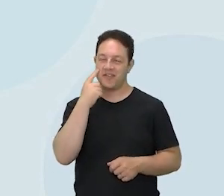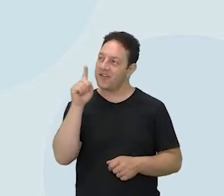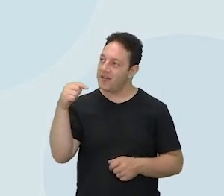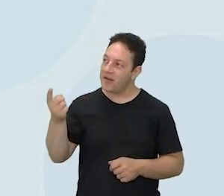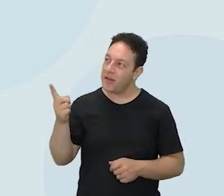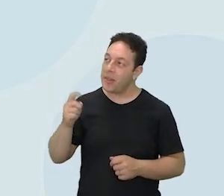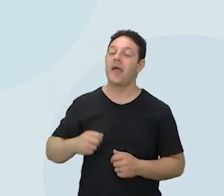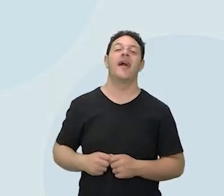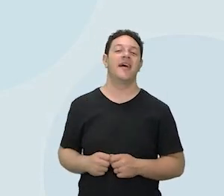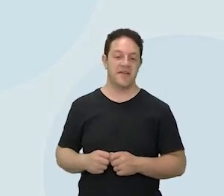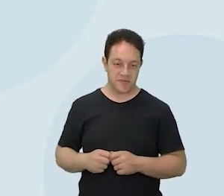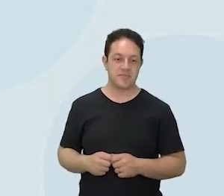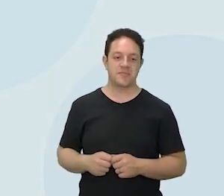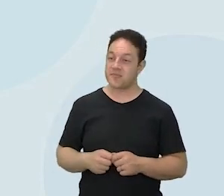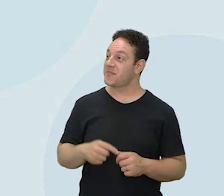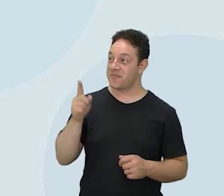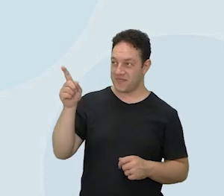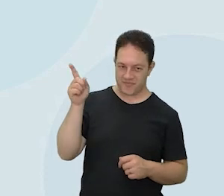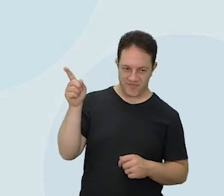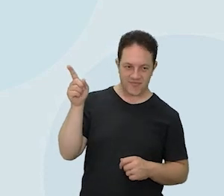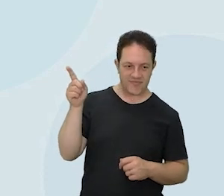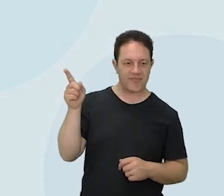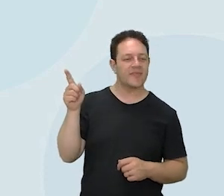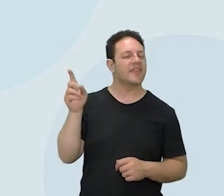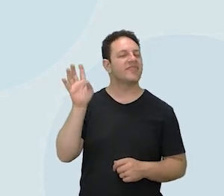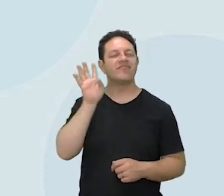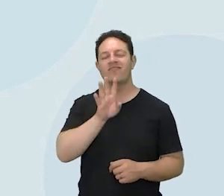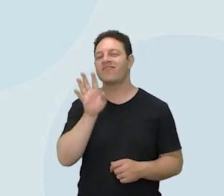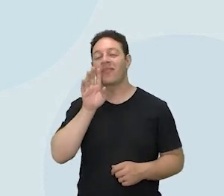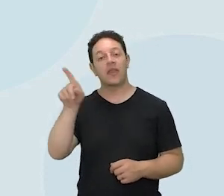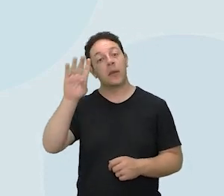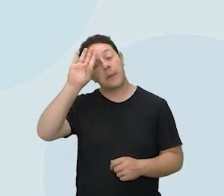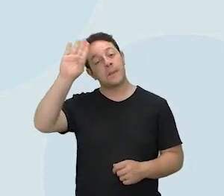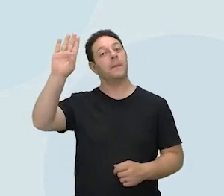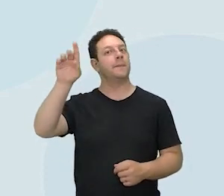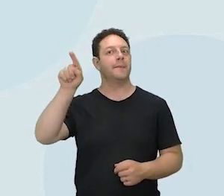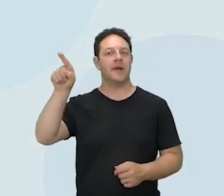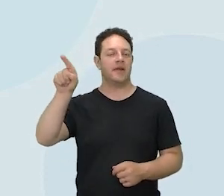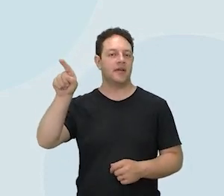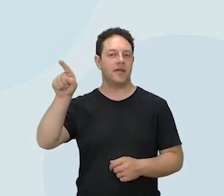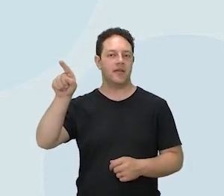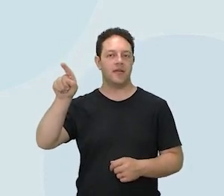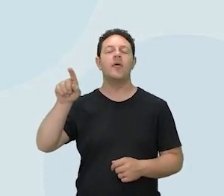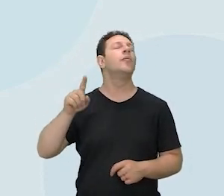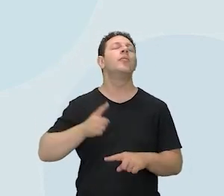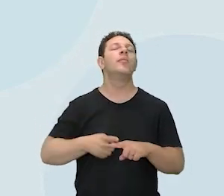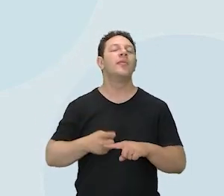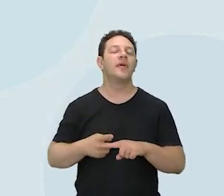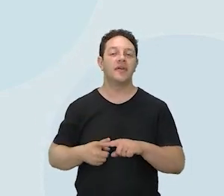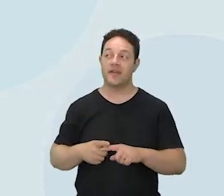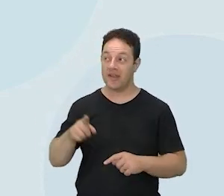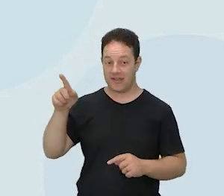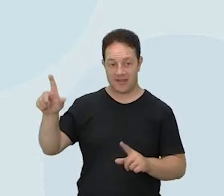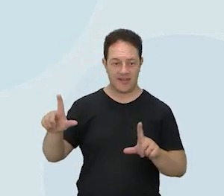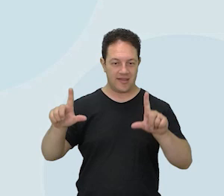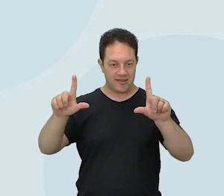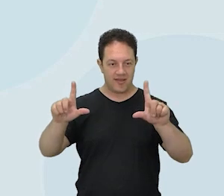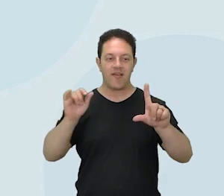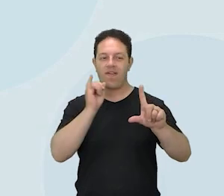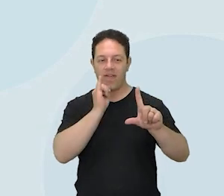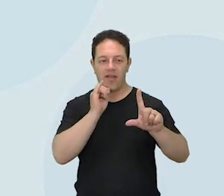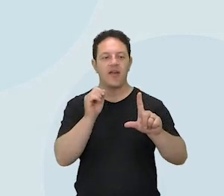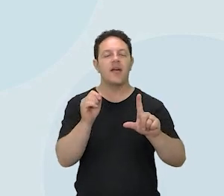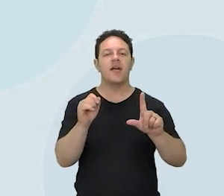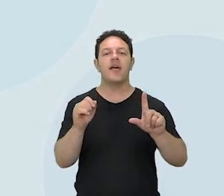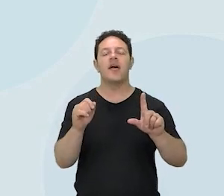favor, Vanderlei. Esse é um momento chave. Por quê? Esse era um painel de controle